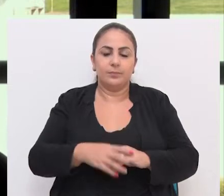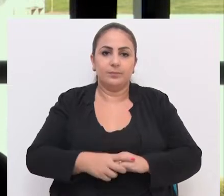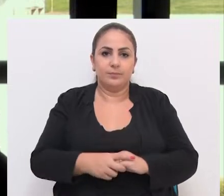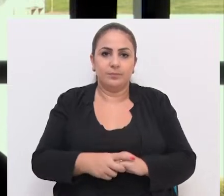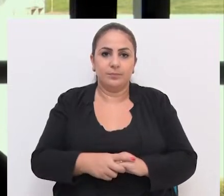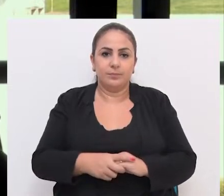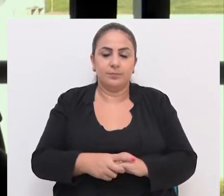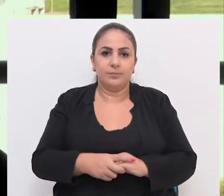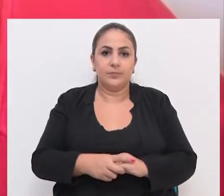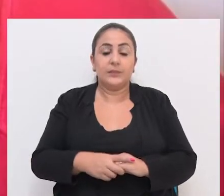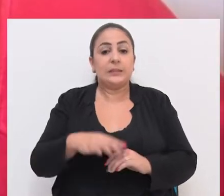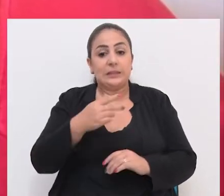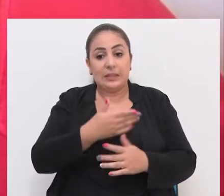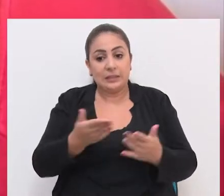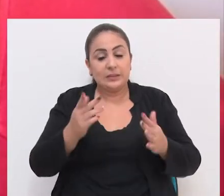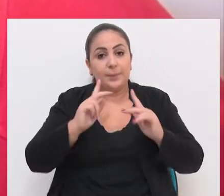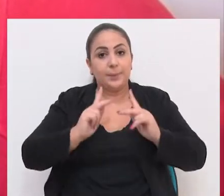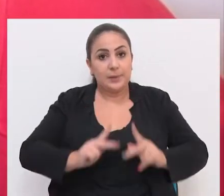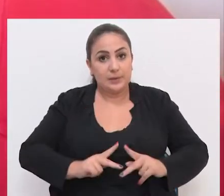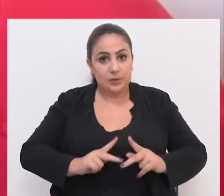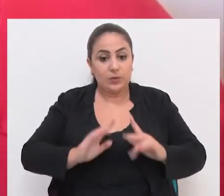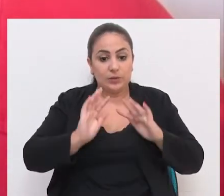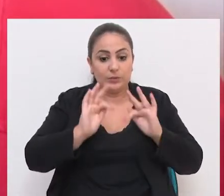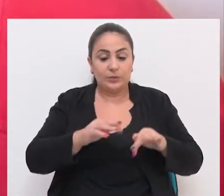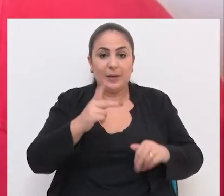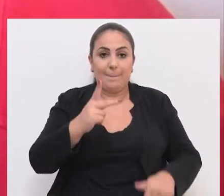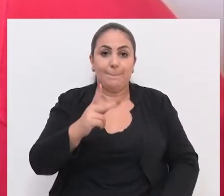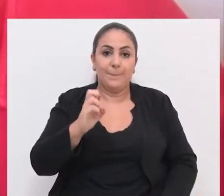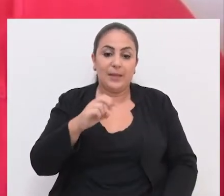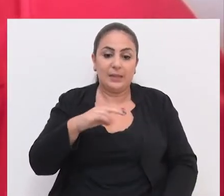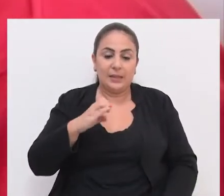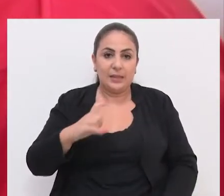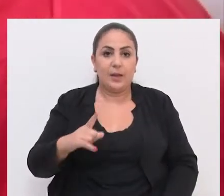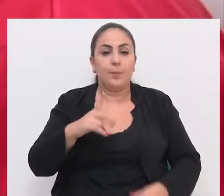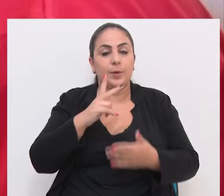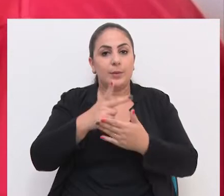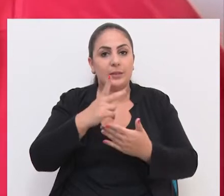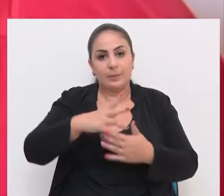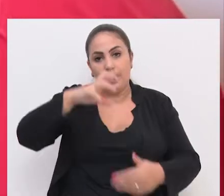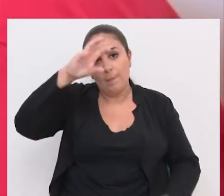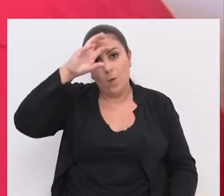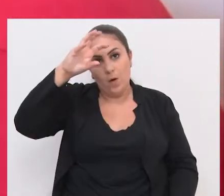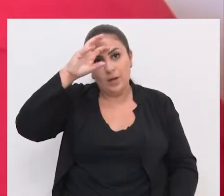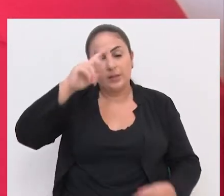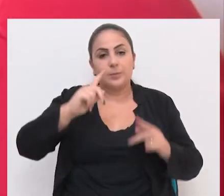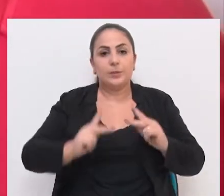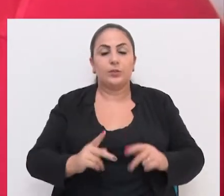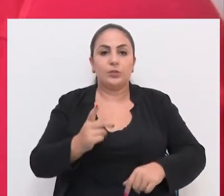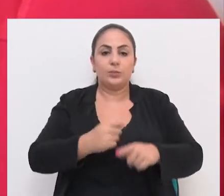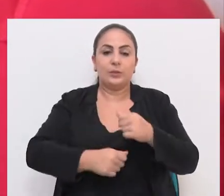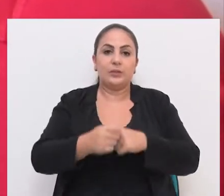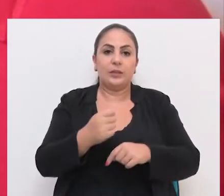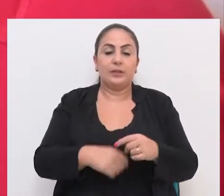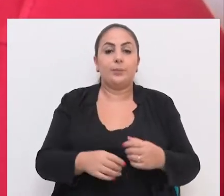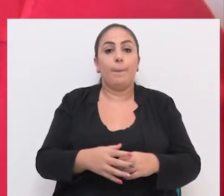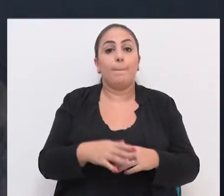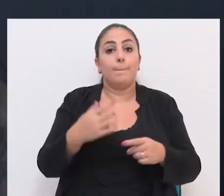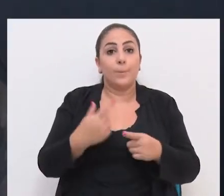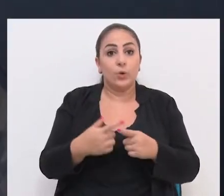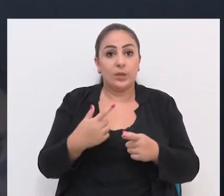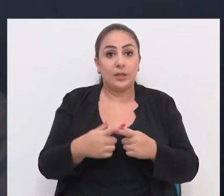ser restituído, vai ser. E estas pessoas que saem da Peniel permanecem na memória dos